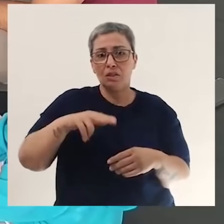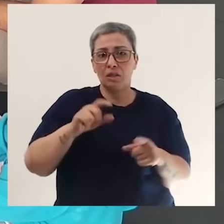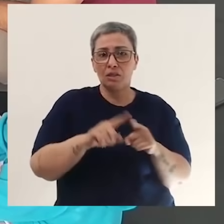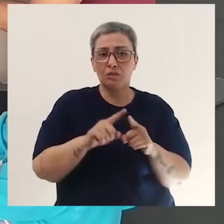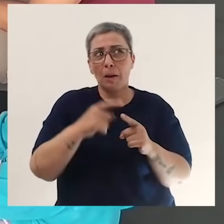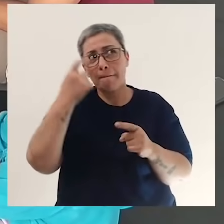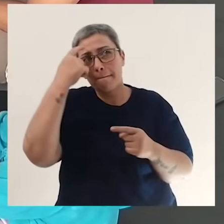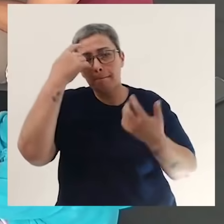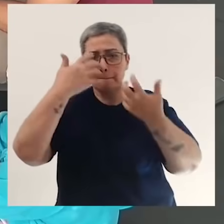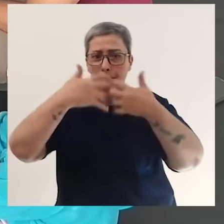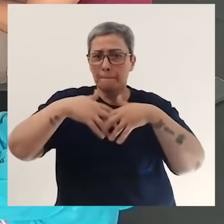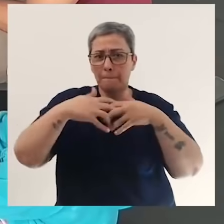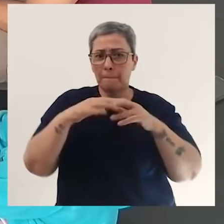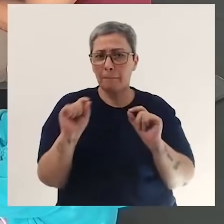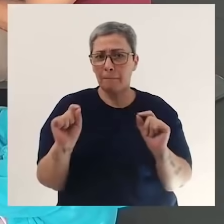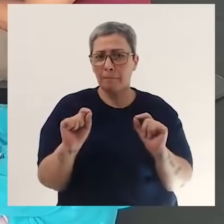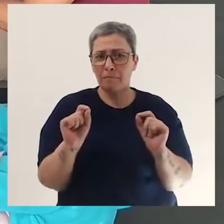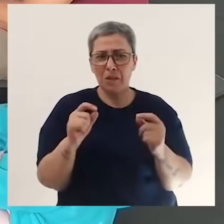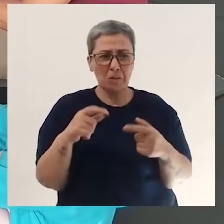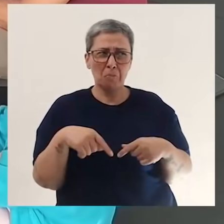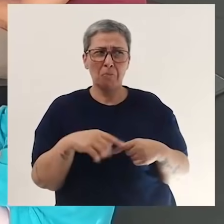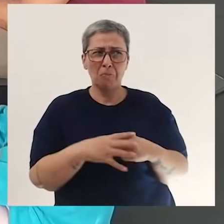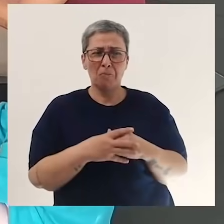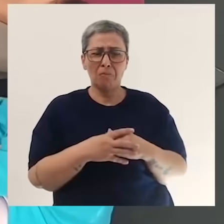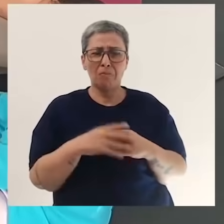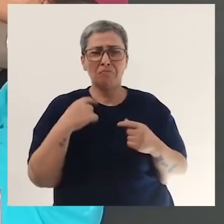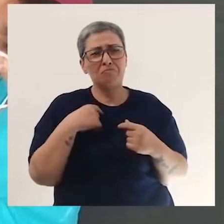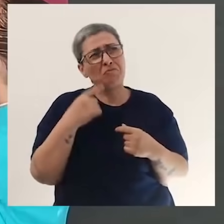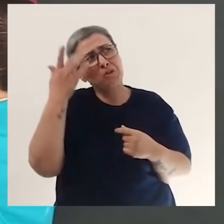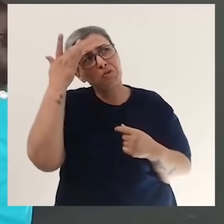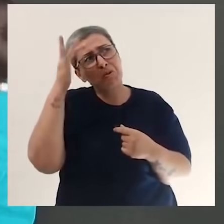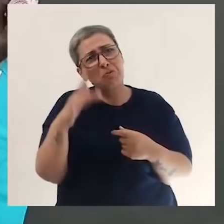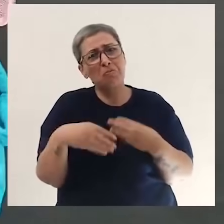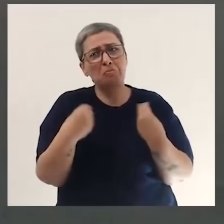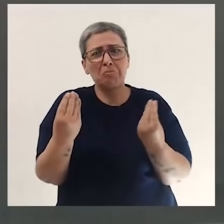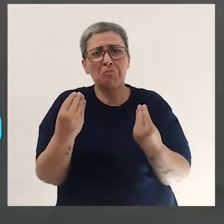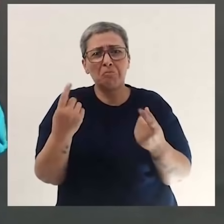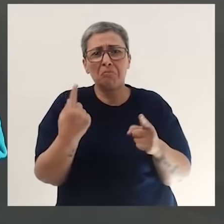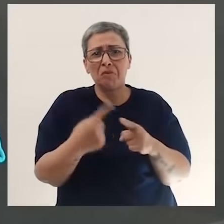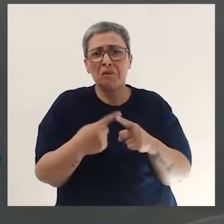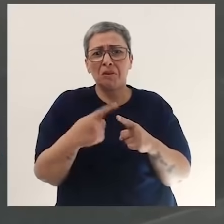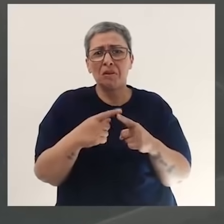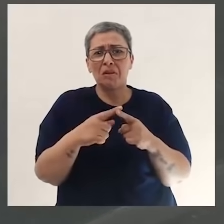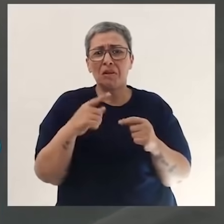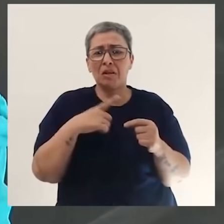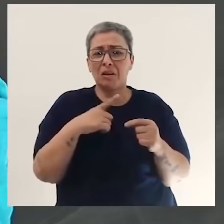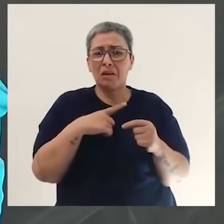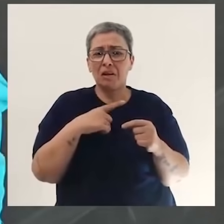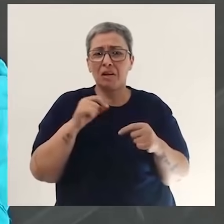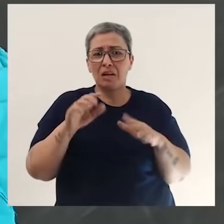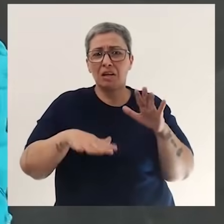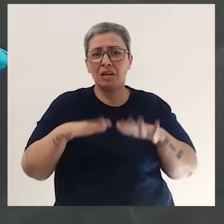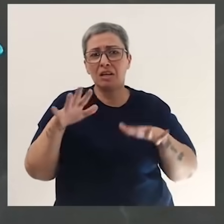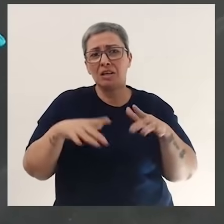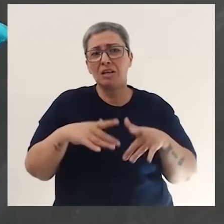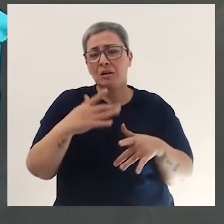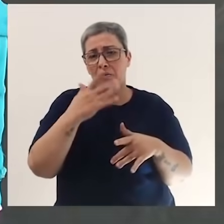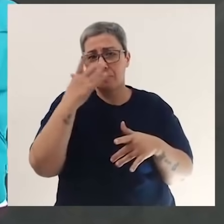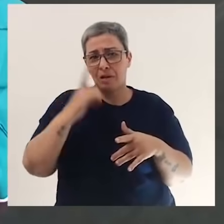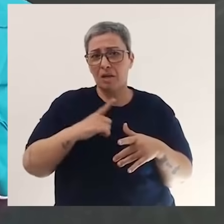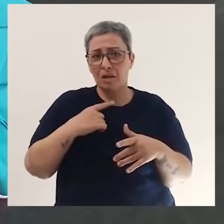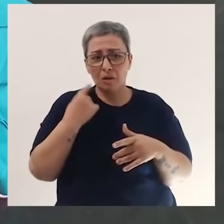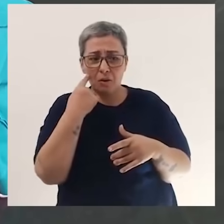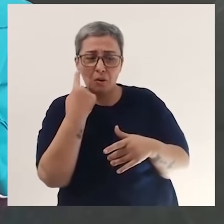pensar? Não? Eu sei Por quê? a professora que eu tava, eu vi ela